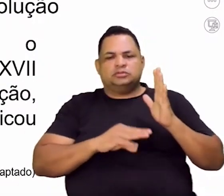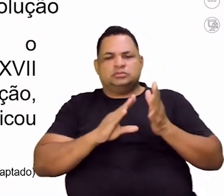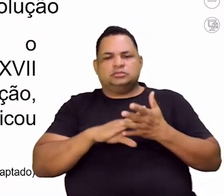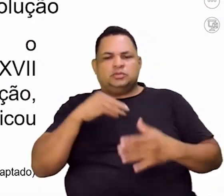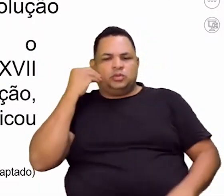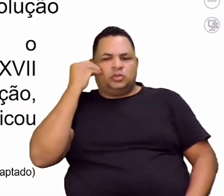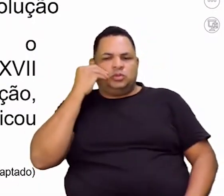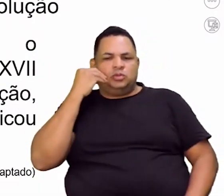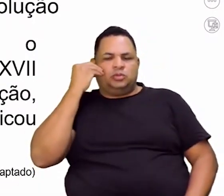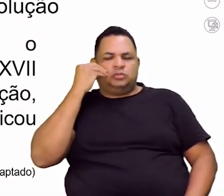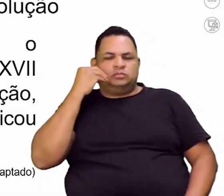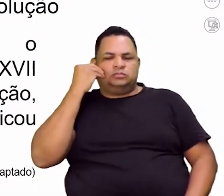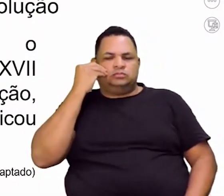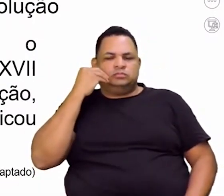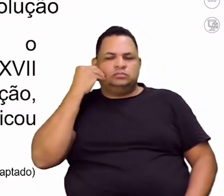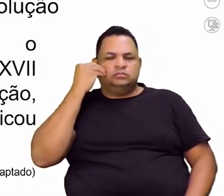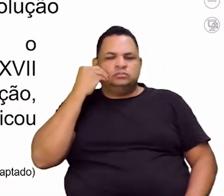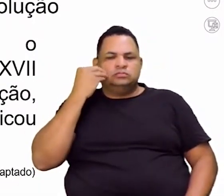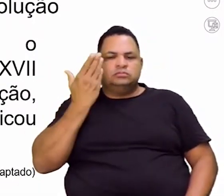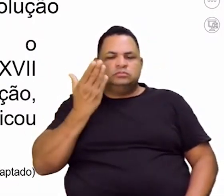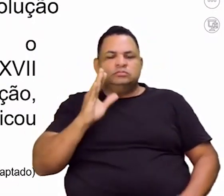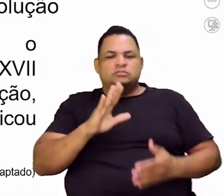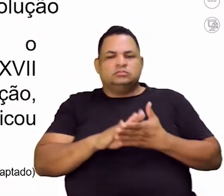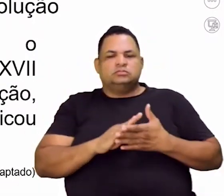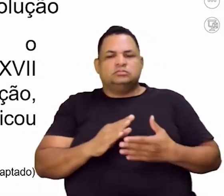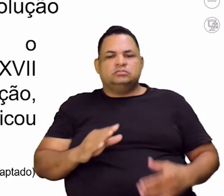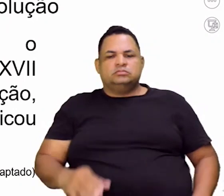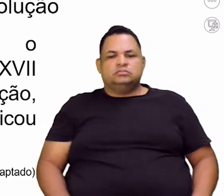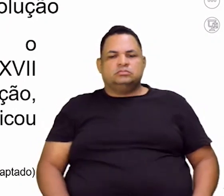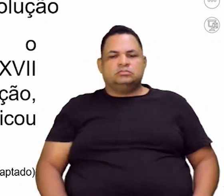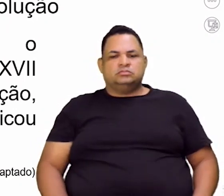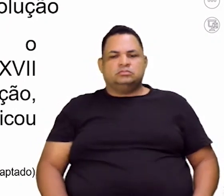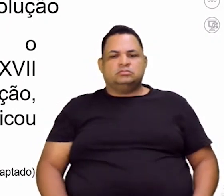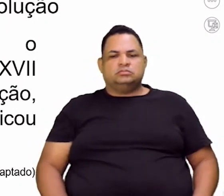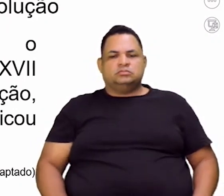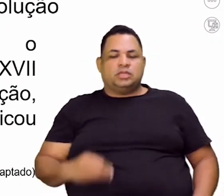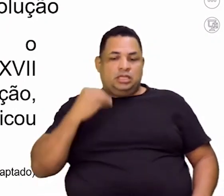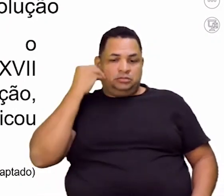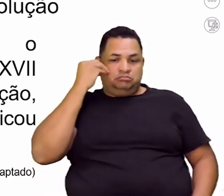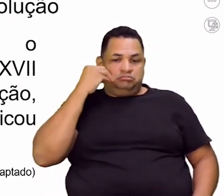experimental, ó, aqui entra o empirismo, tá? Ó,